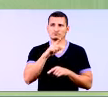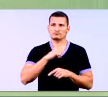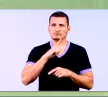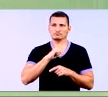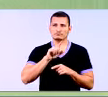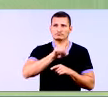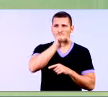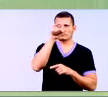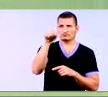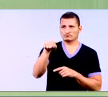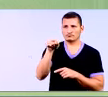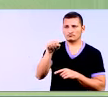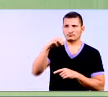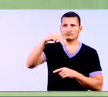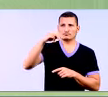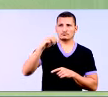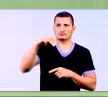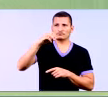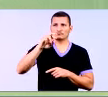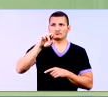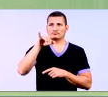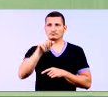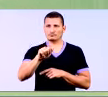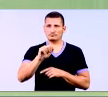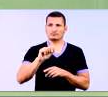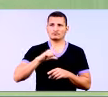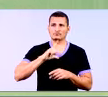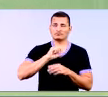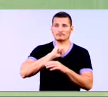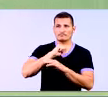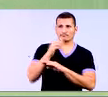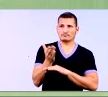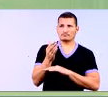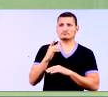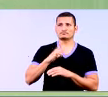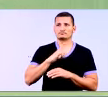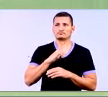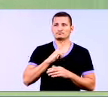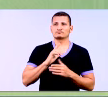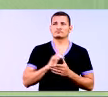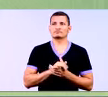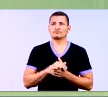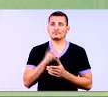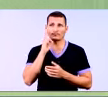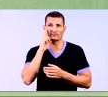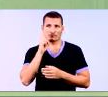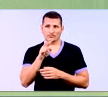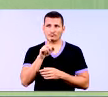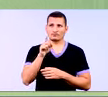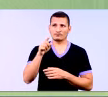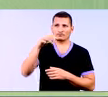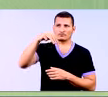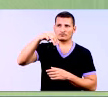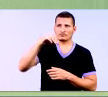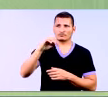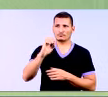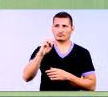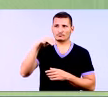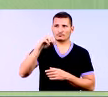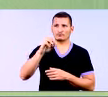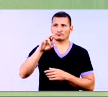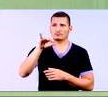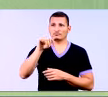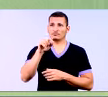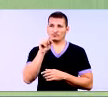ó. A memória está aqui fora. E a gente viu que essa memória,